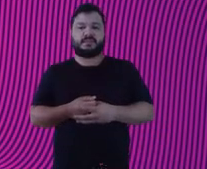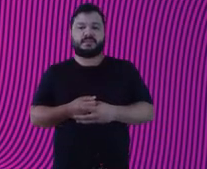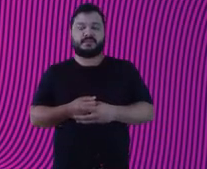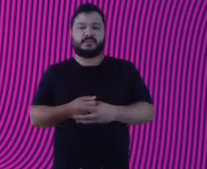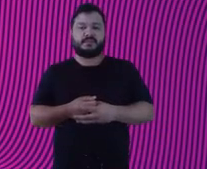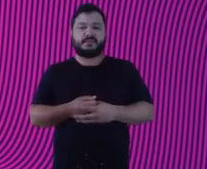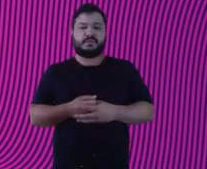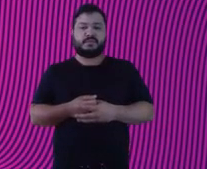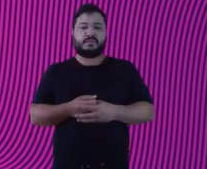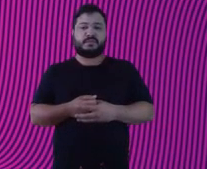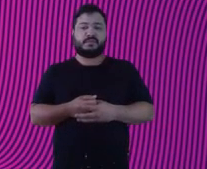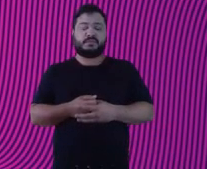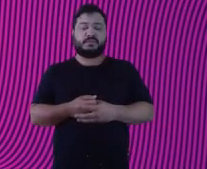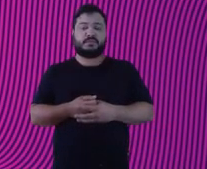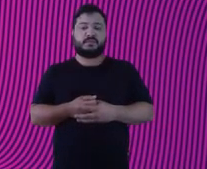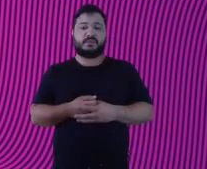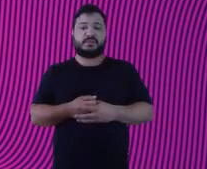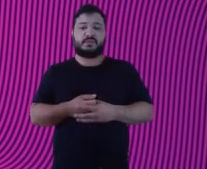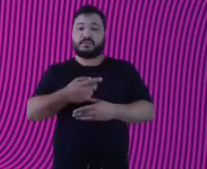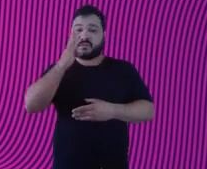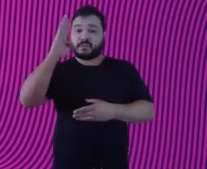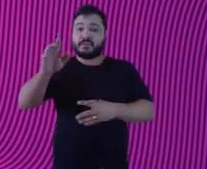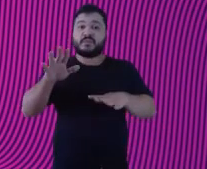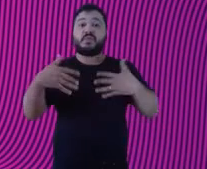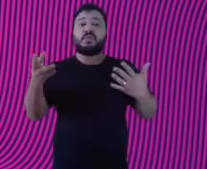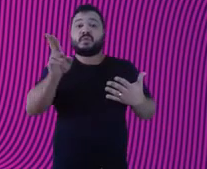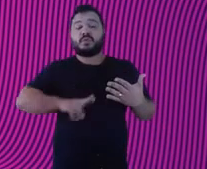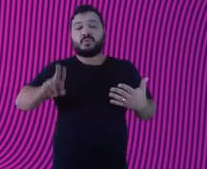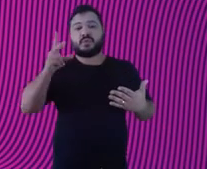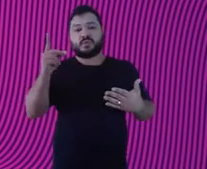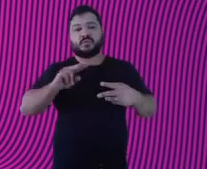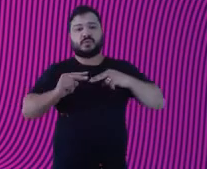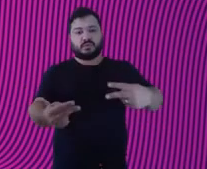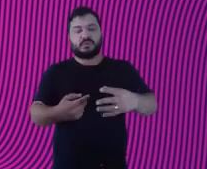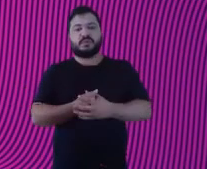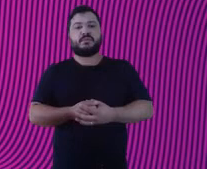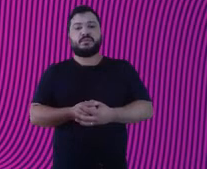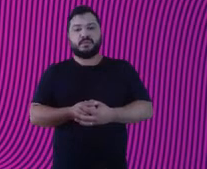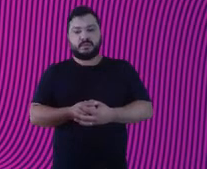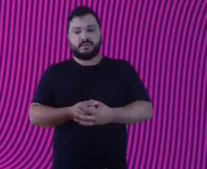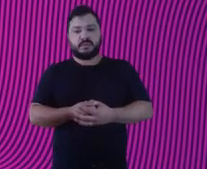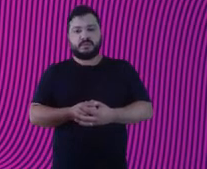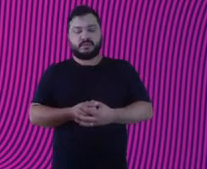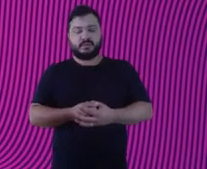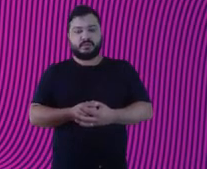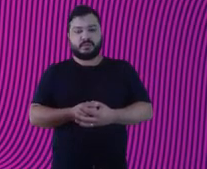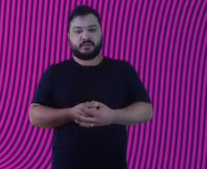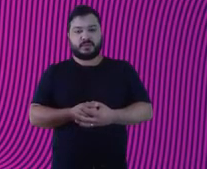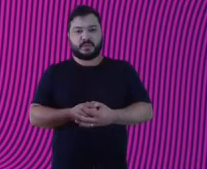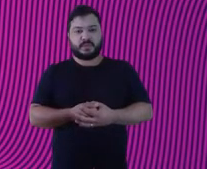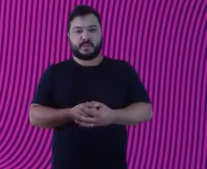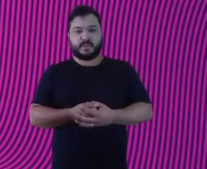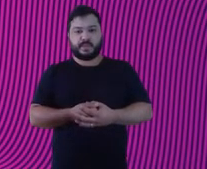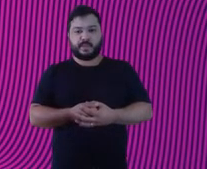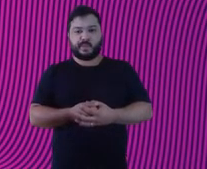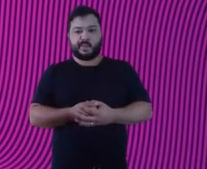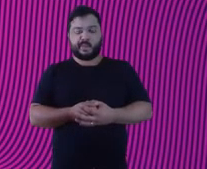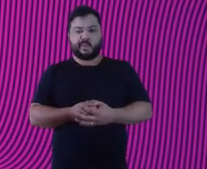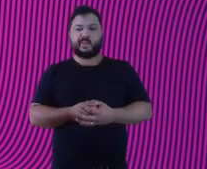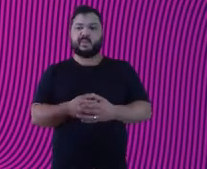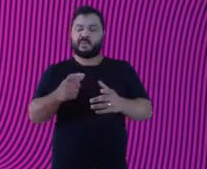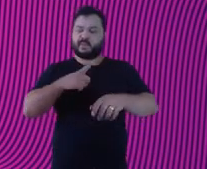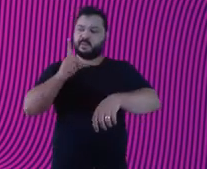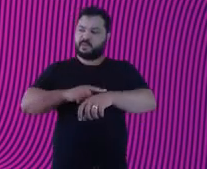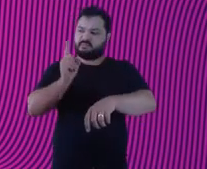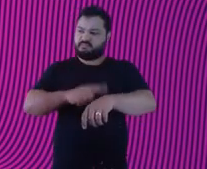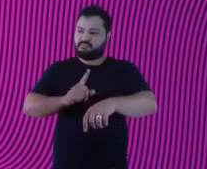eu acho que a principal questão é quando utilizar o segundo transplante nesses pacientes que ficam com um grande tempo de sobrevida,